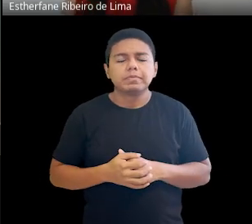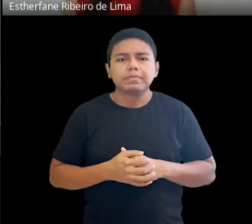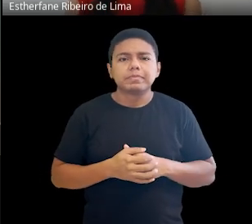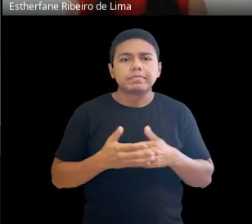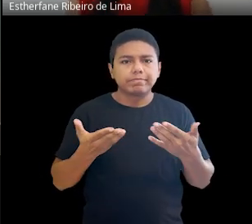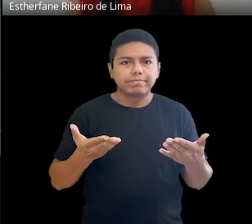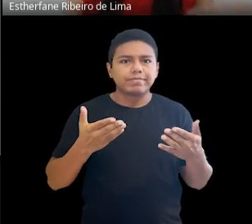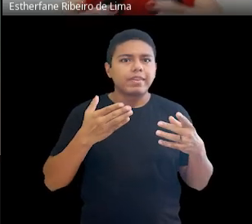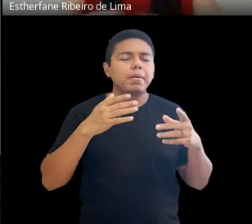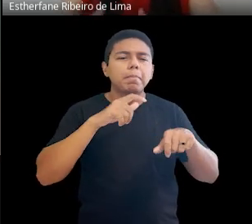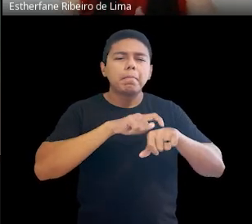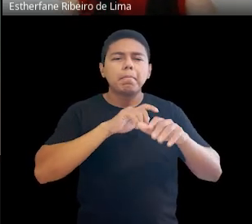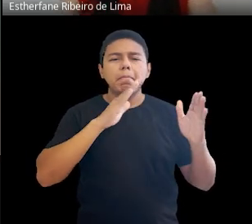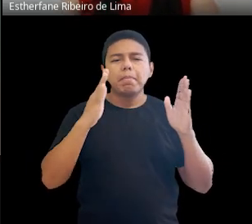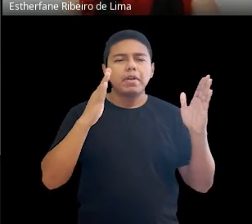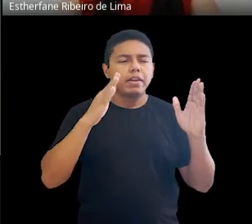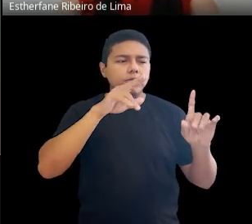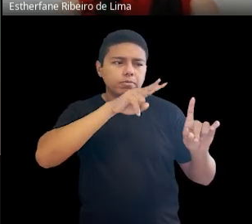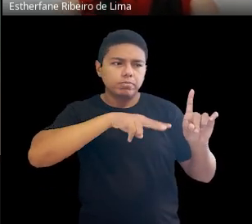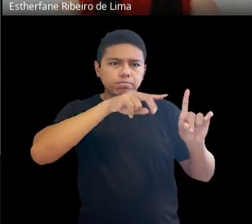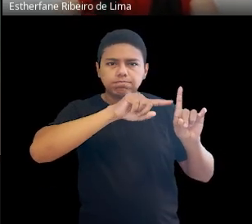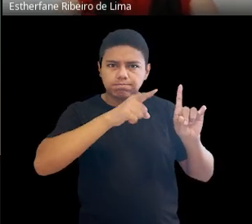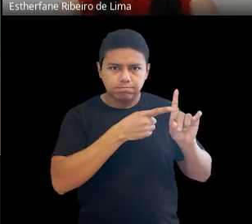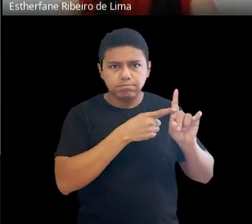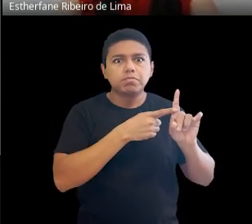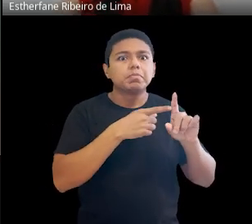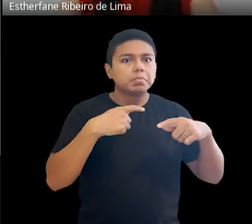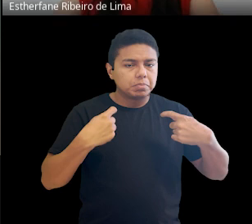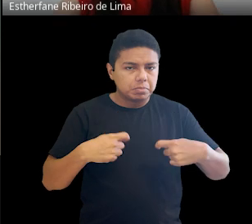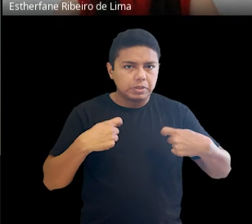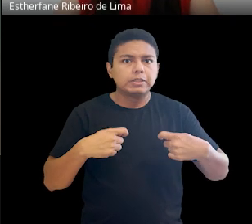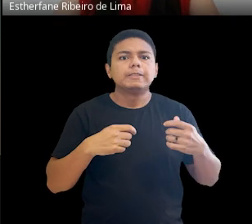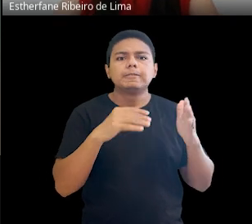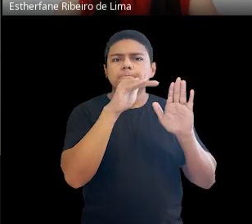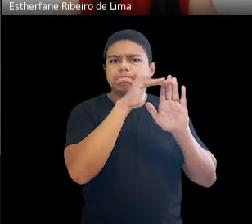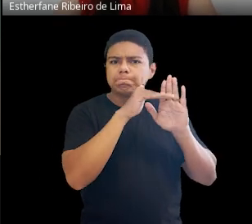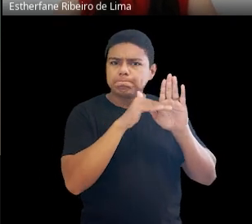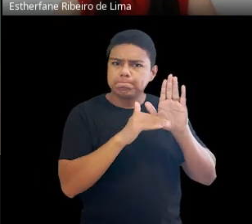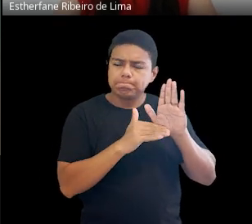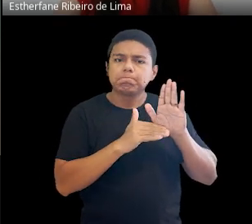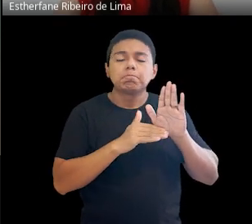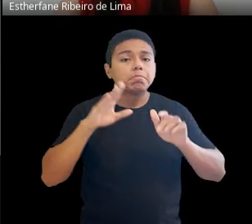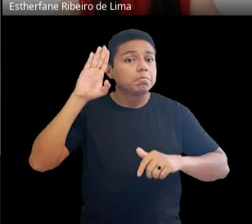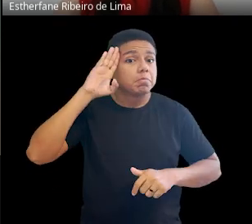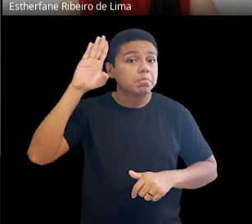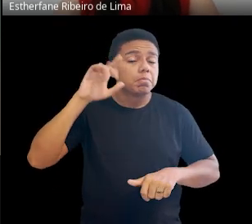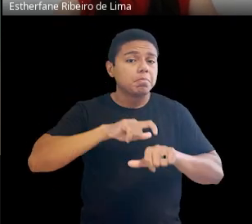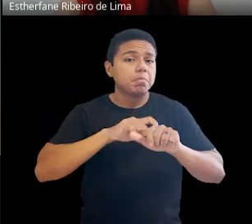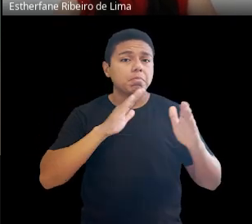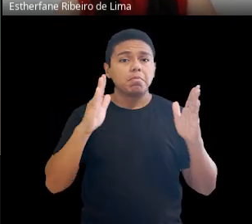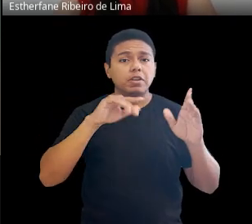durante o pré-natal, ele deve ser cuidadosamente programado, levando em consideração principalmente os períodos gestacionais que